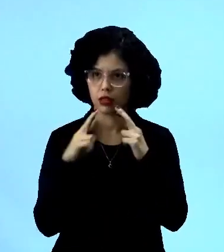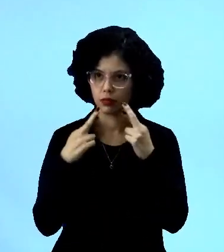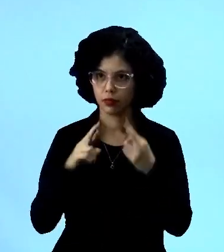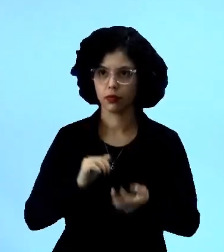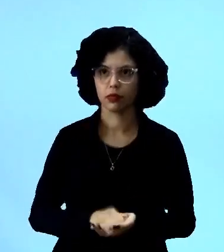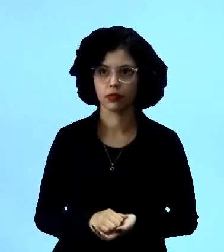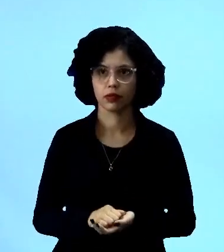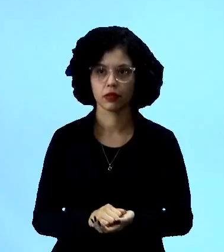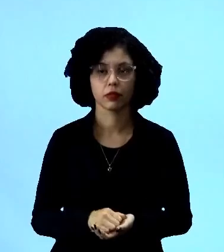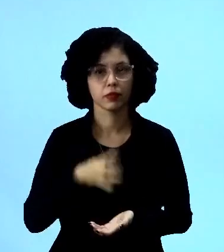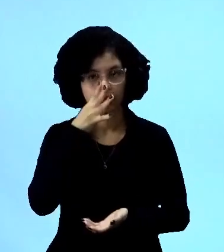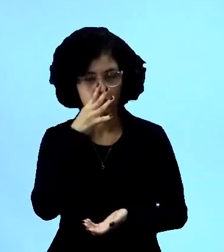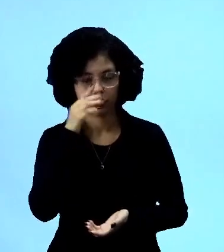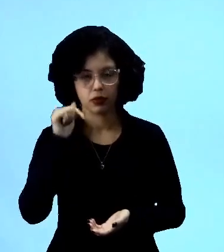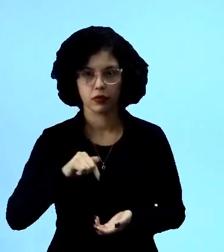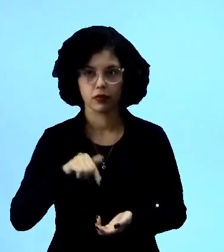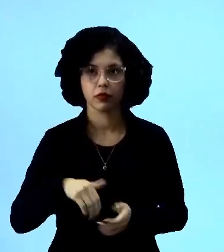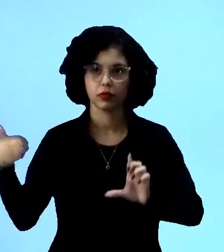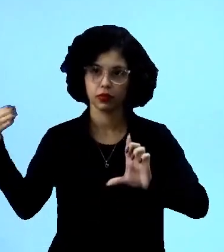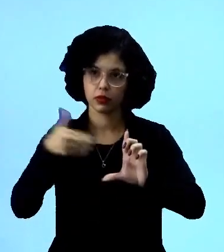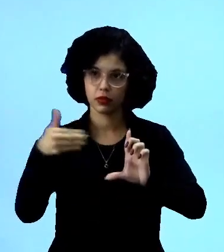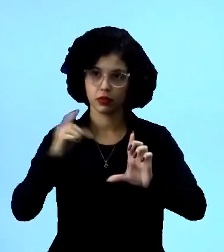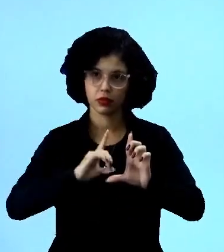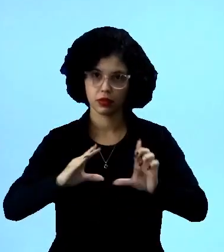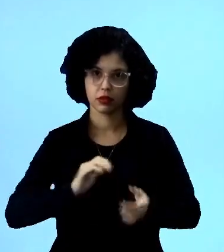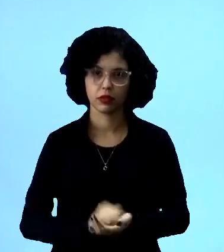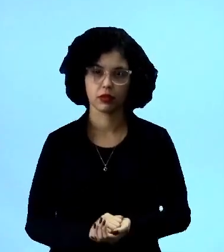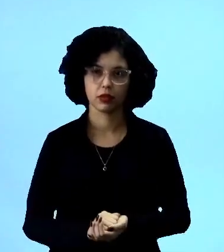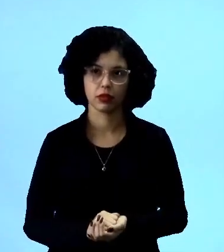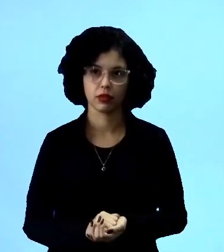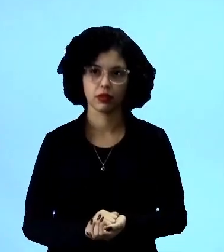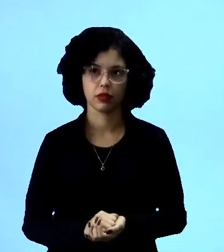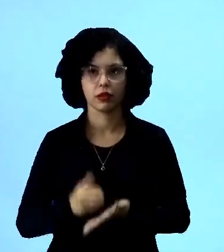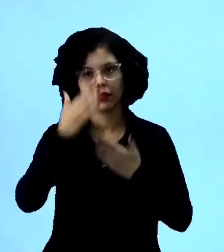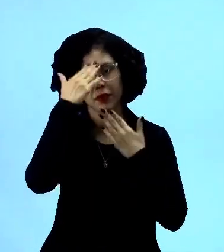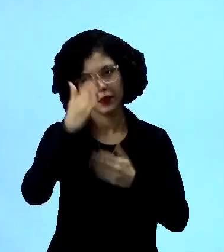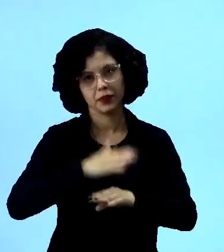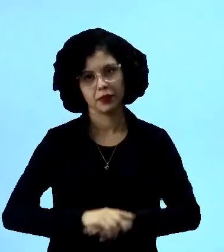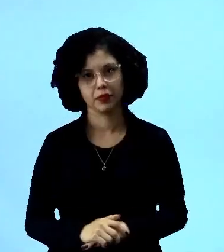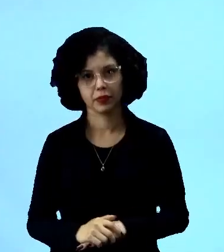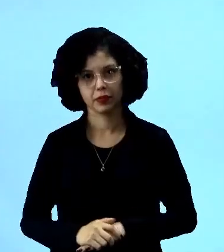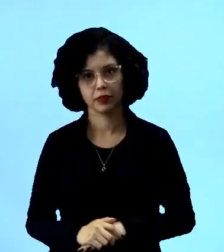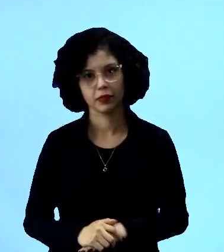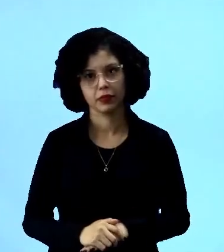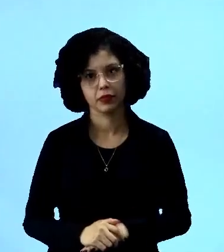reclamando. Assistam essa aula no portal Eduque Acre. Obrigada!